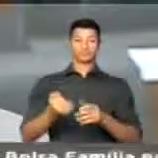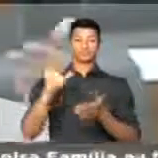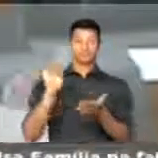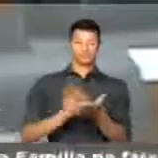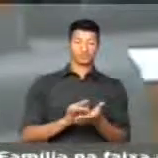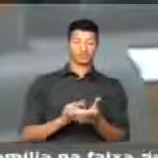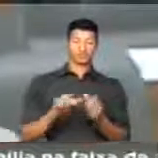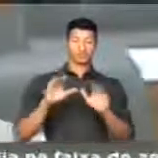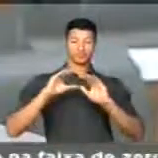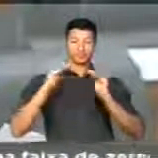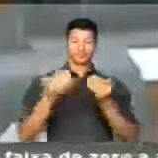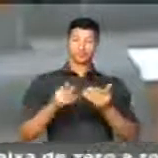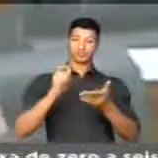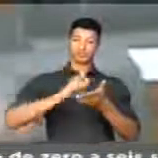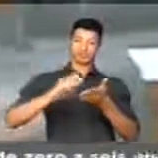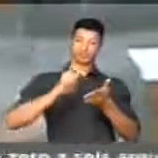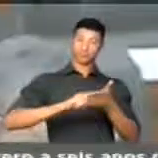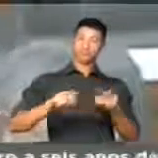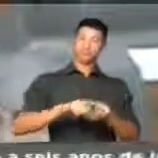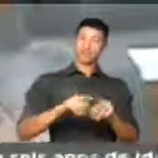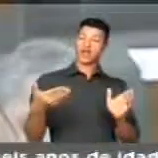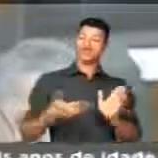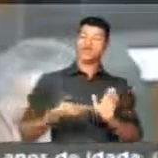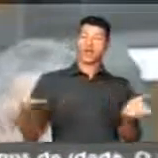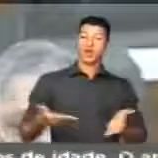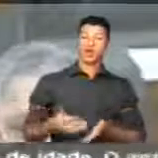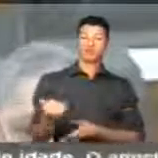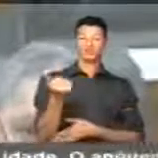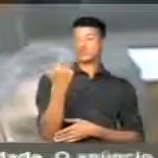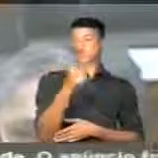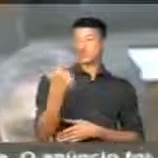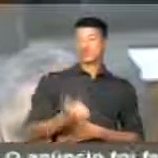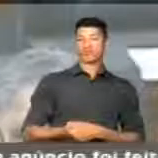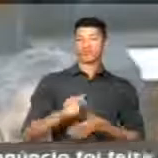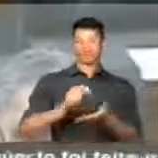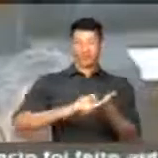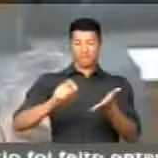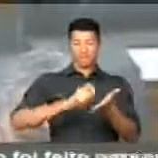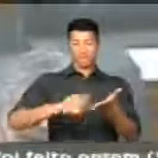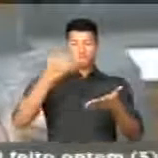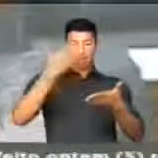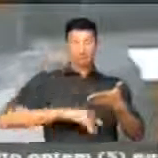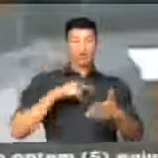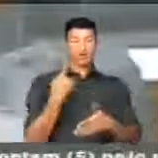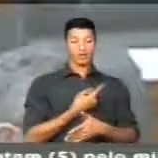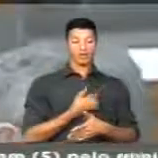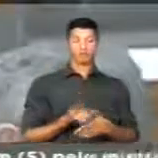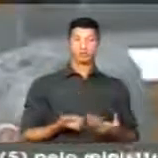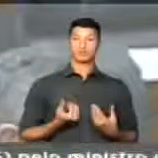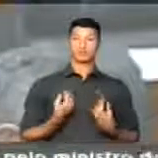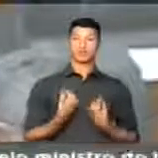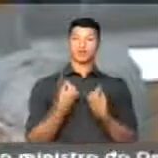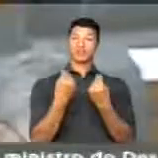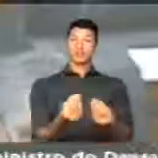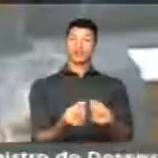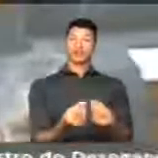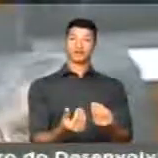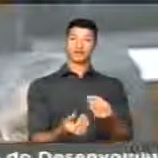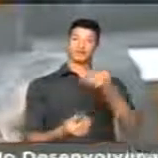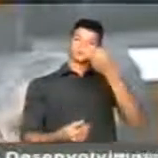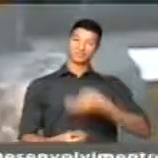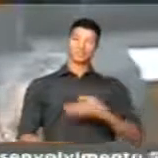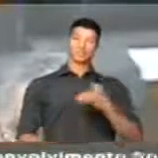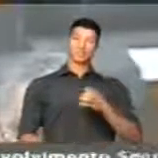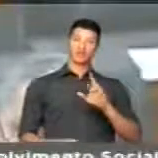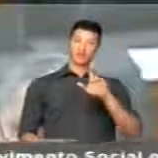a conferência das assinaturas e até hoje não houve esta conferência para a gente dar, dignar